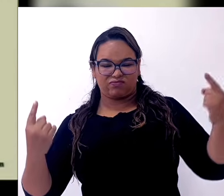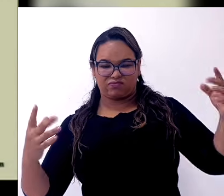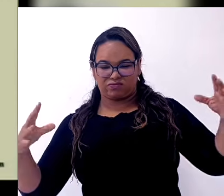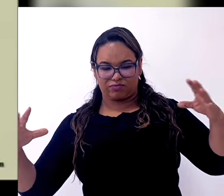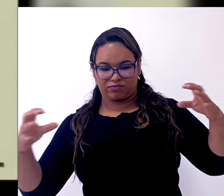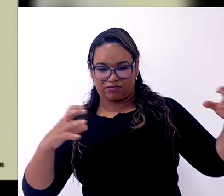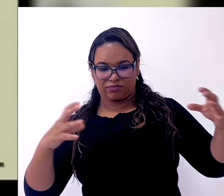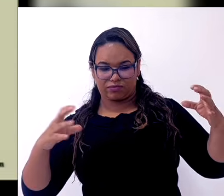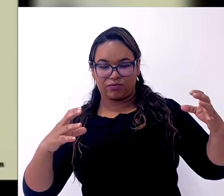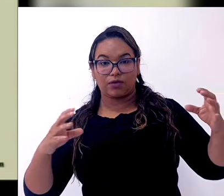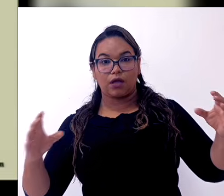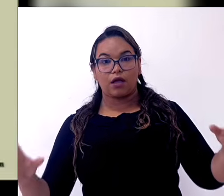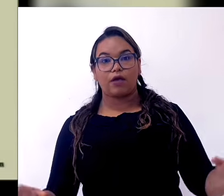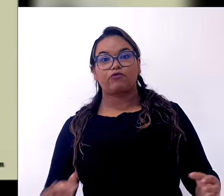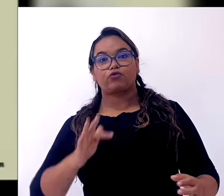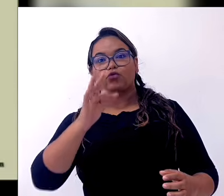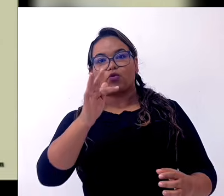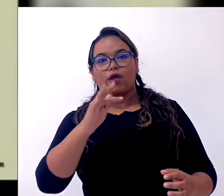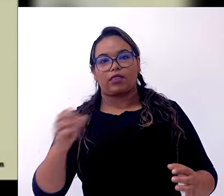é quem no zoológico.